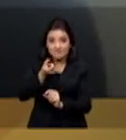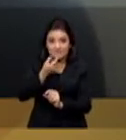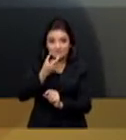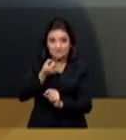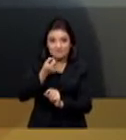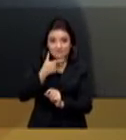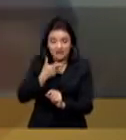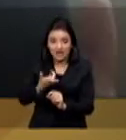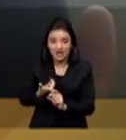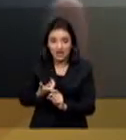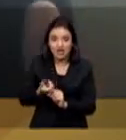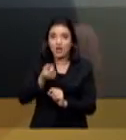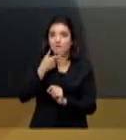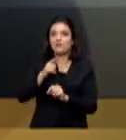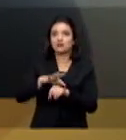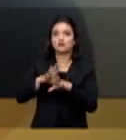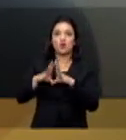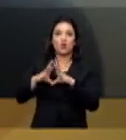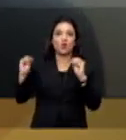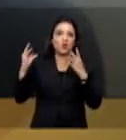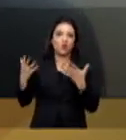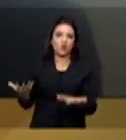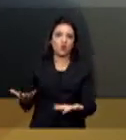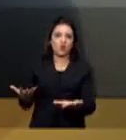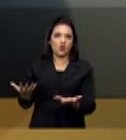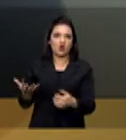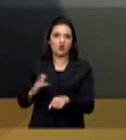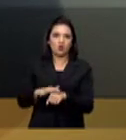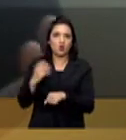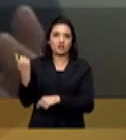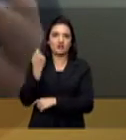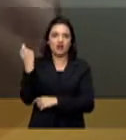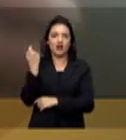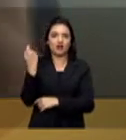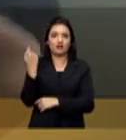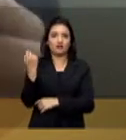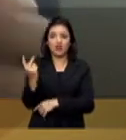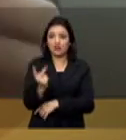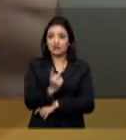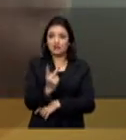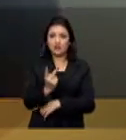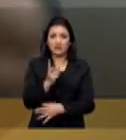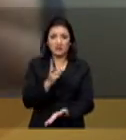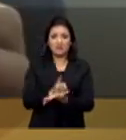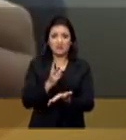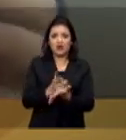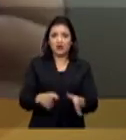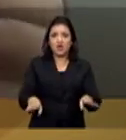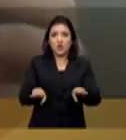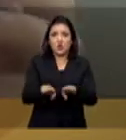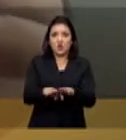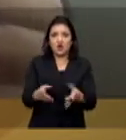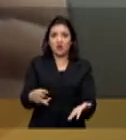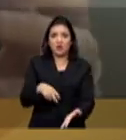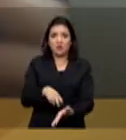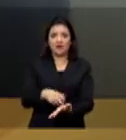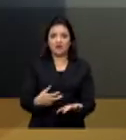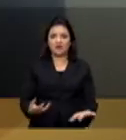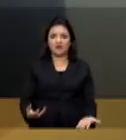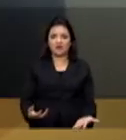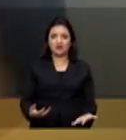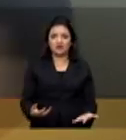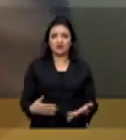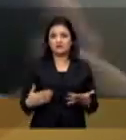de ingestão para a cura de uma doença gravíssima. Então, vejam, dentro do próprio tipo penal, nós temos discrepâncias